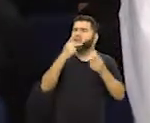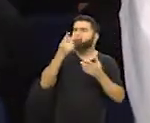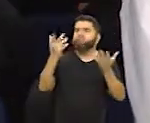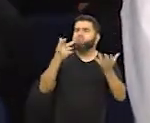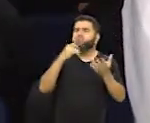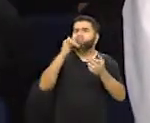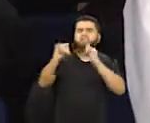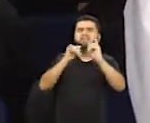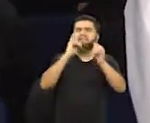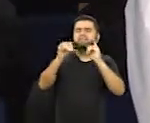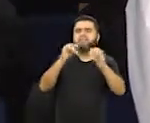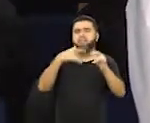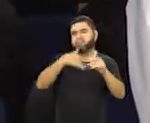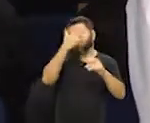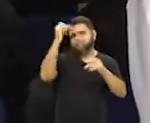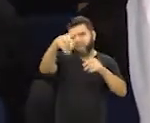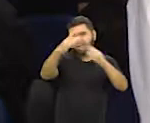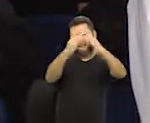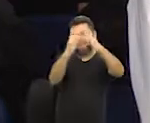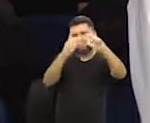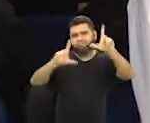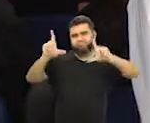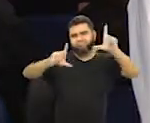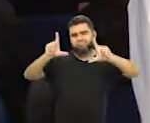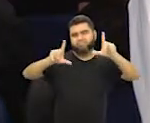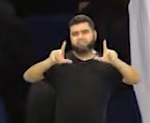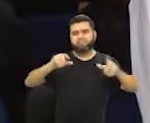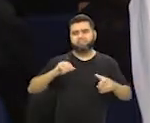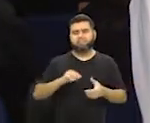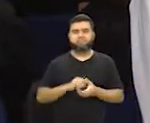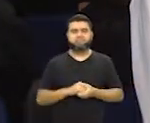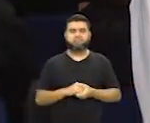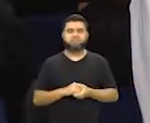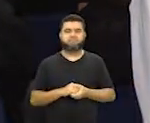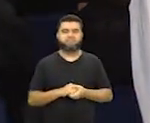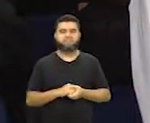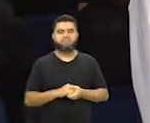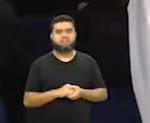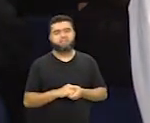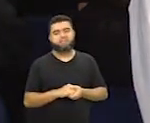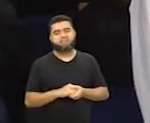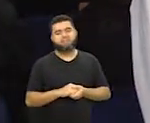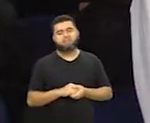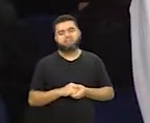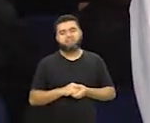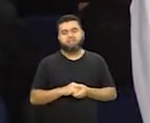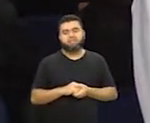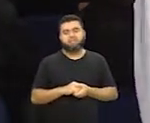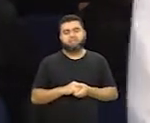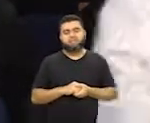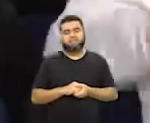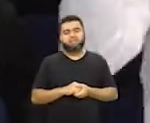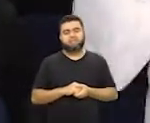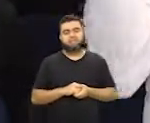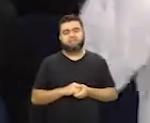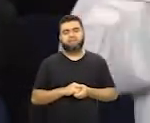Qual o recado que você quer dar para quem está nos assistindo? Que tenha...